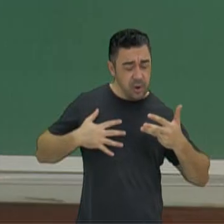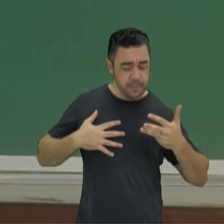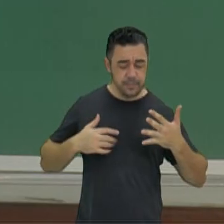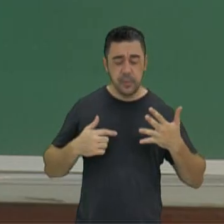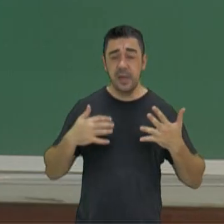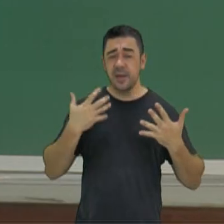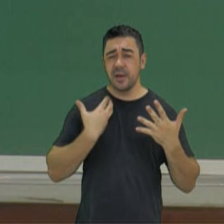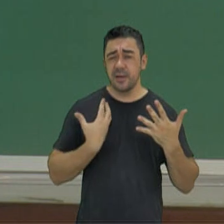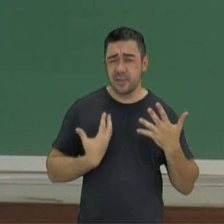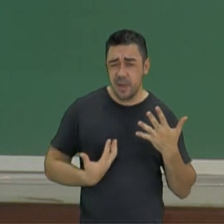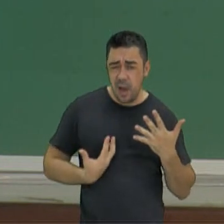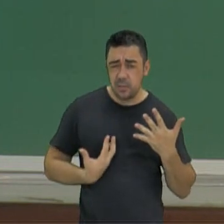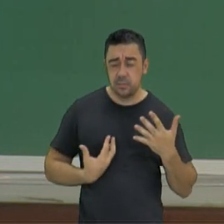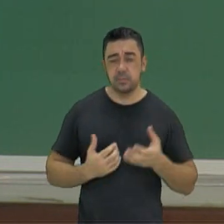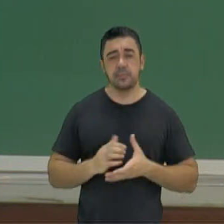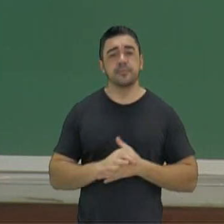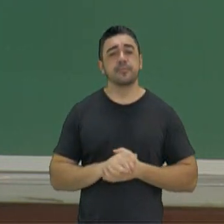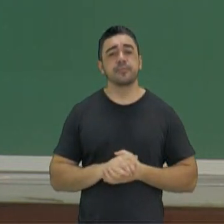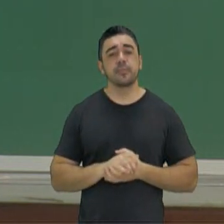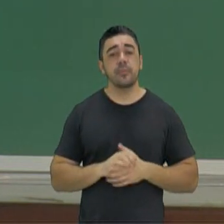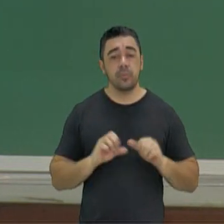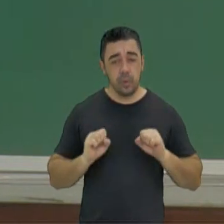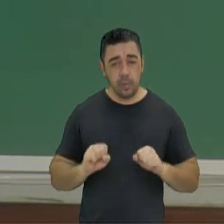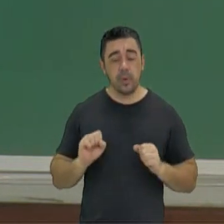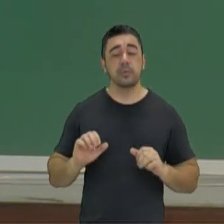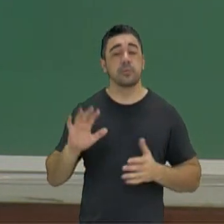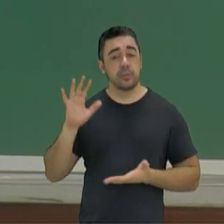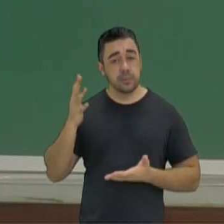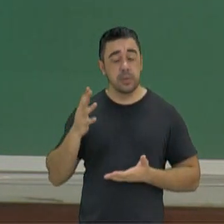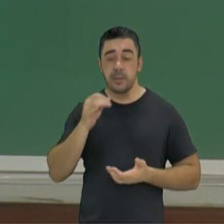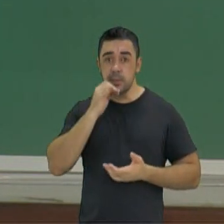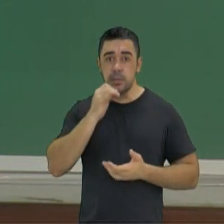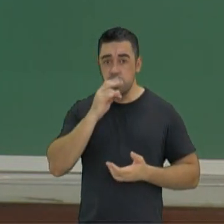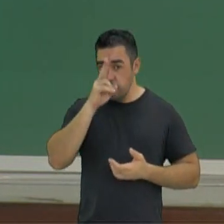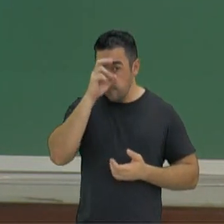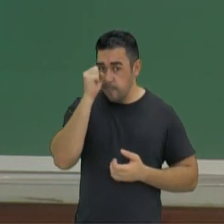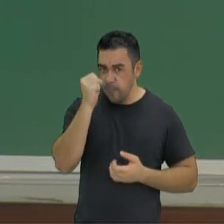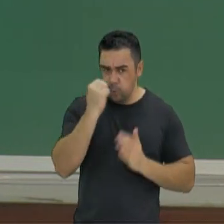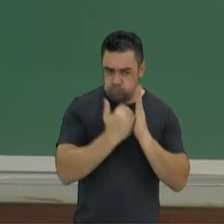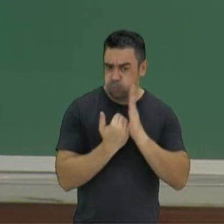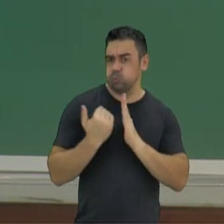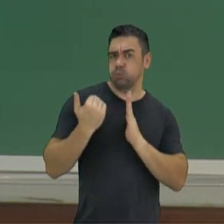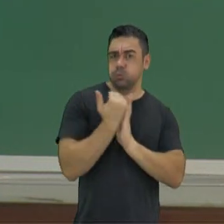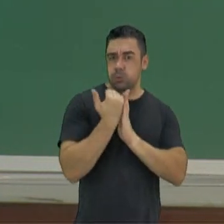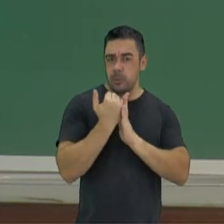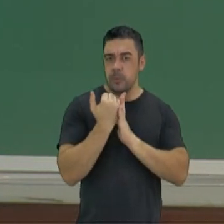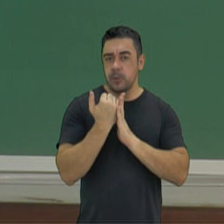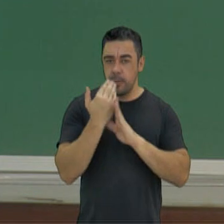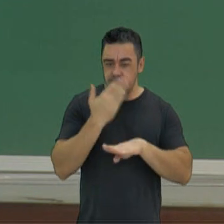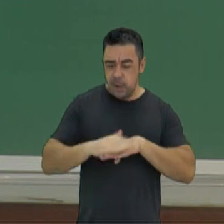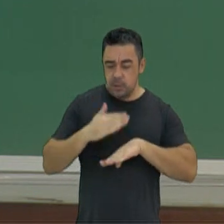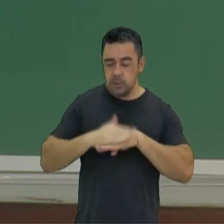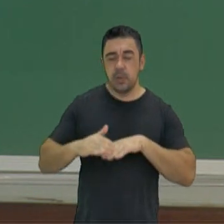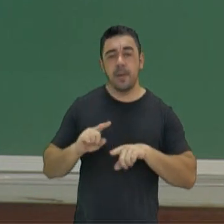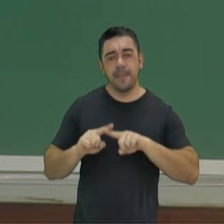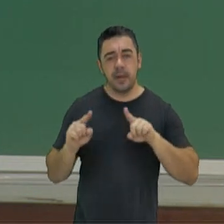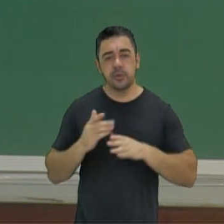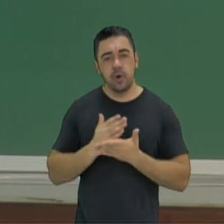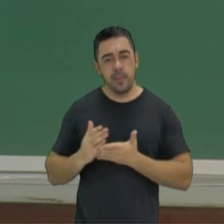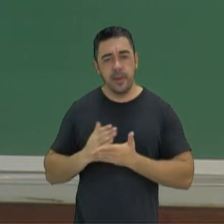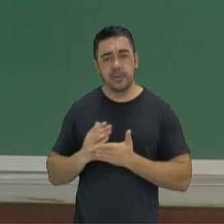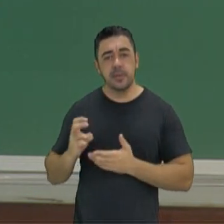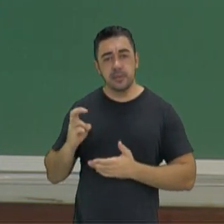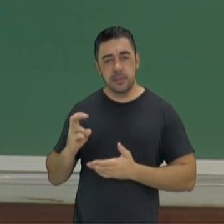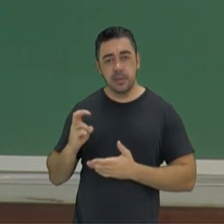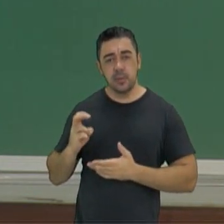cansaço. Podem ocorrer durante um exercício físico vigoroso e intenso, mas geralmente começam de 5 a 10